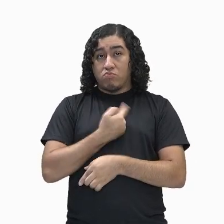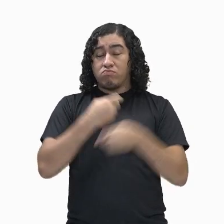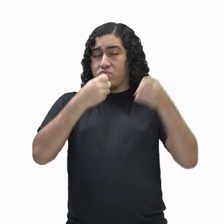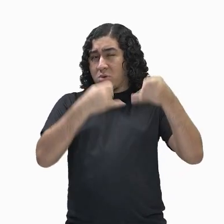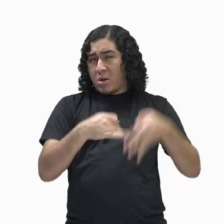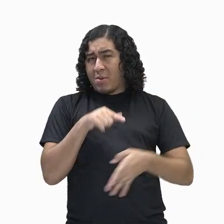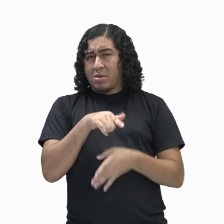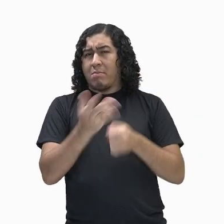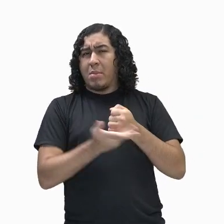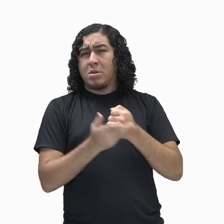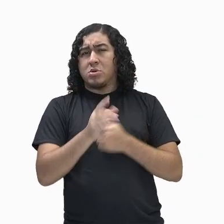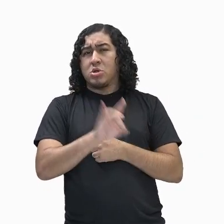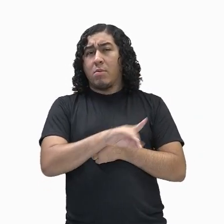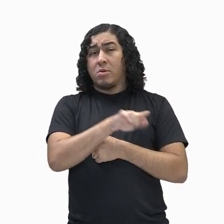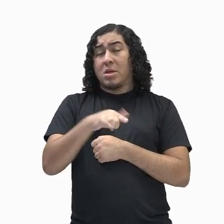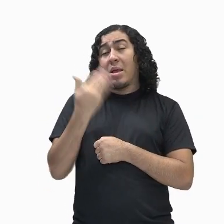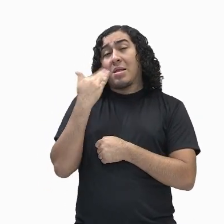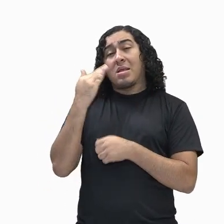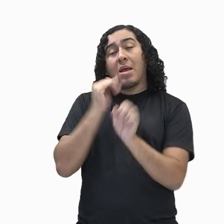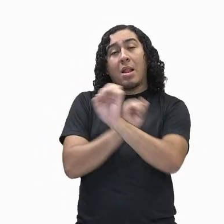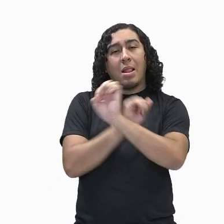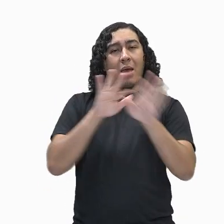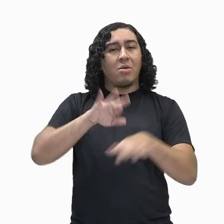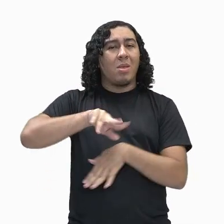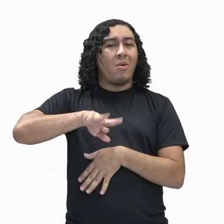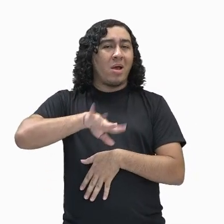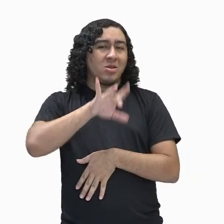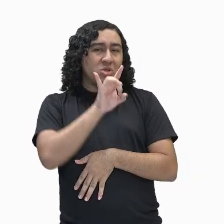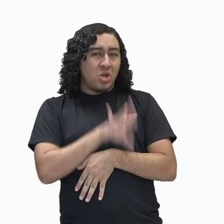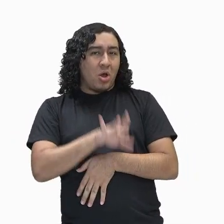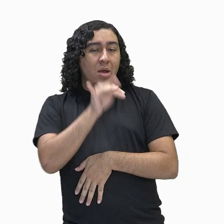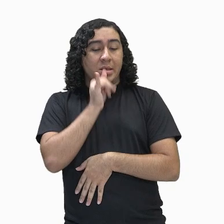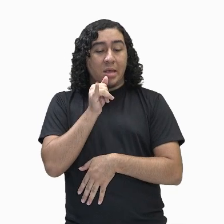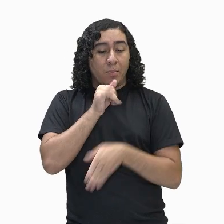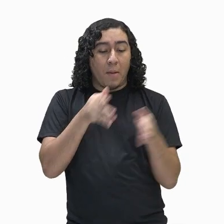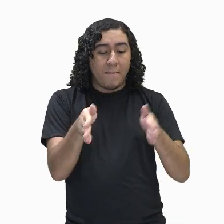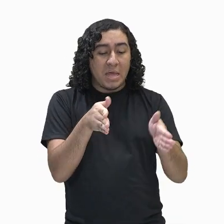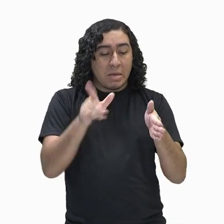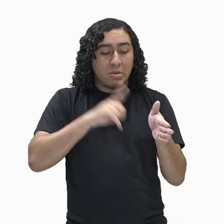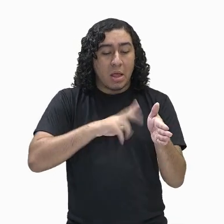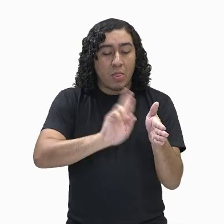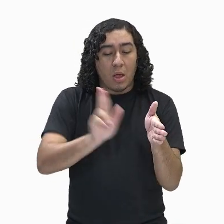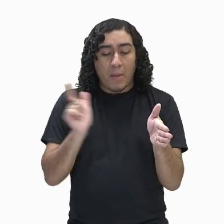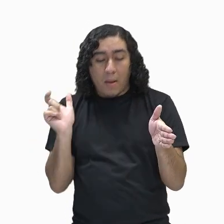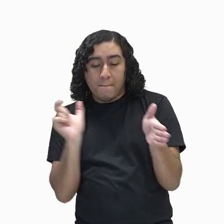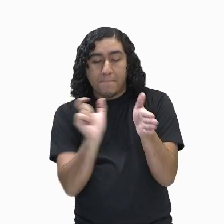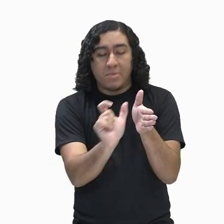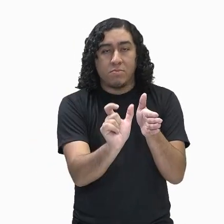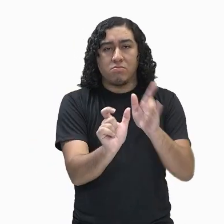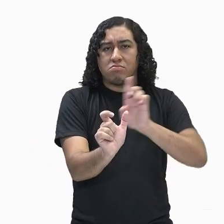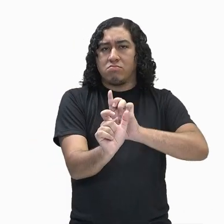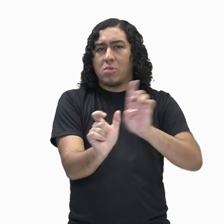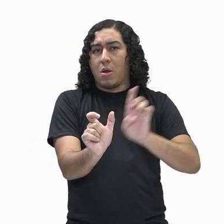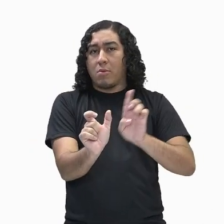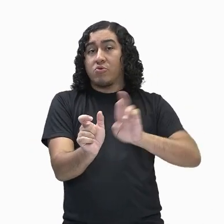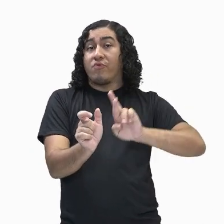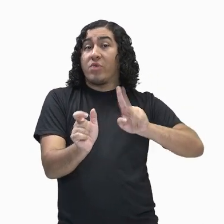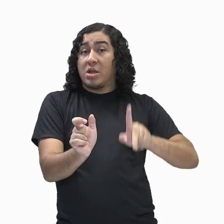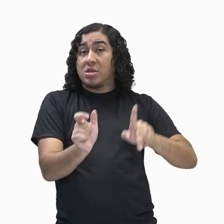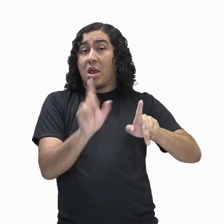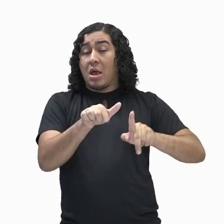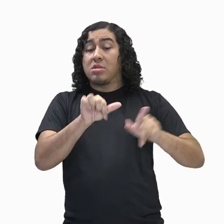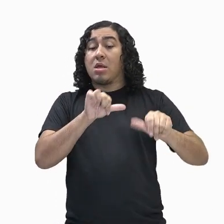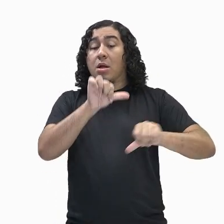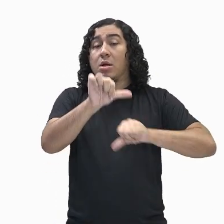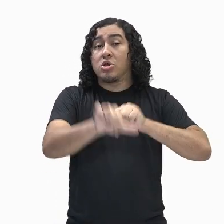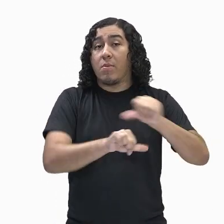você entender que não é somente uma marcação de data em uma escala histórica, mas é uma mudança